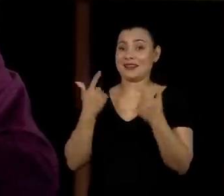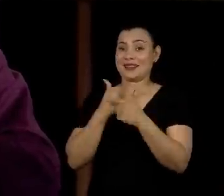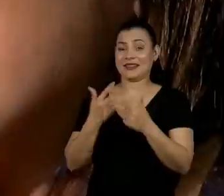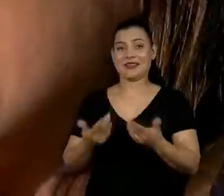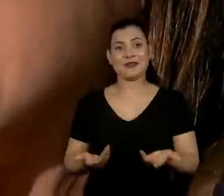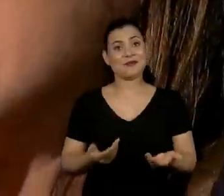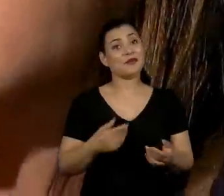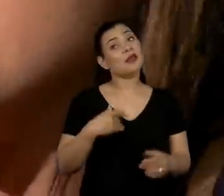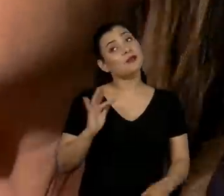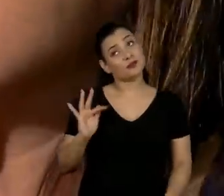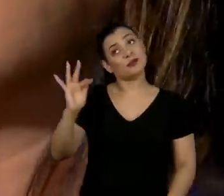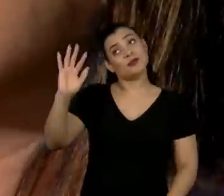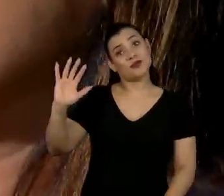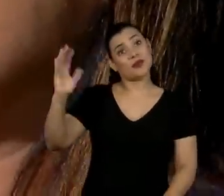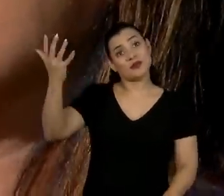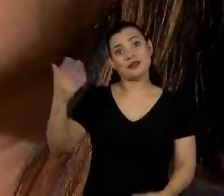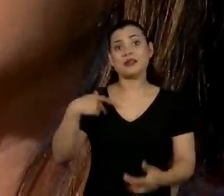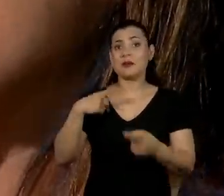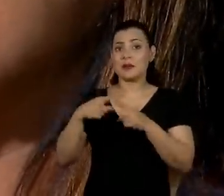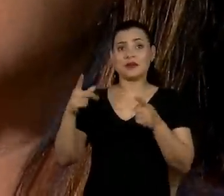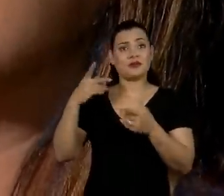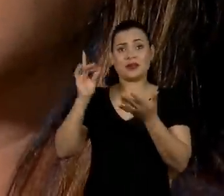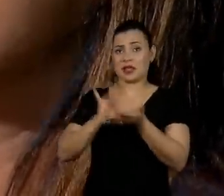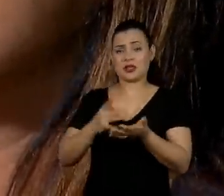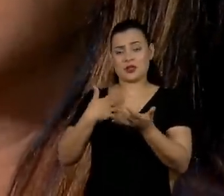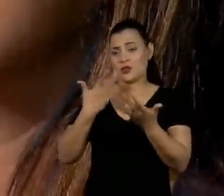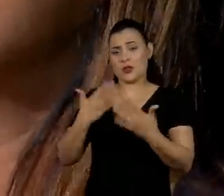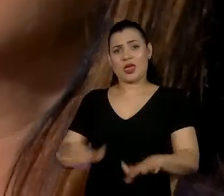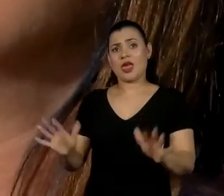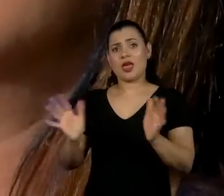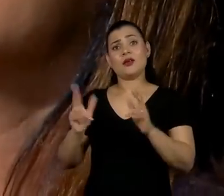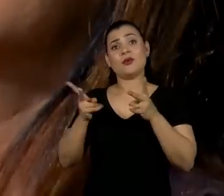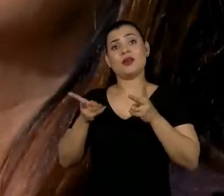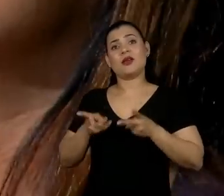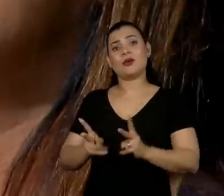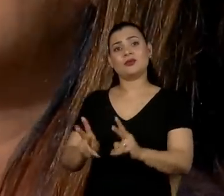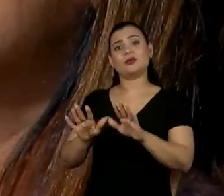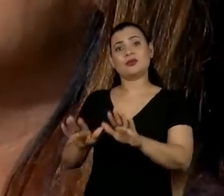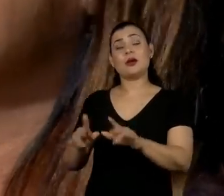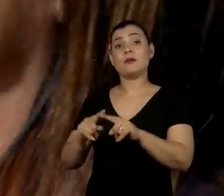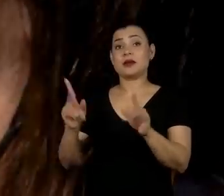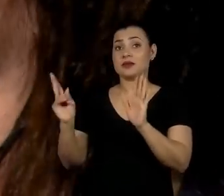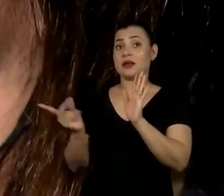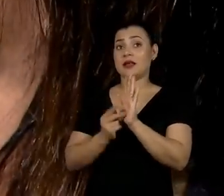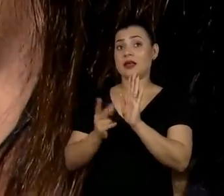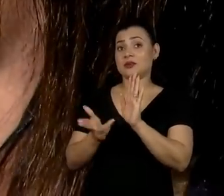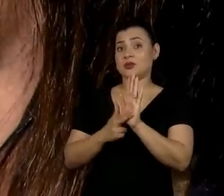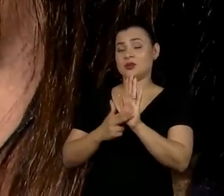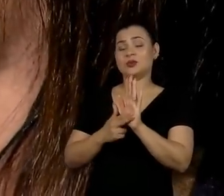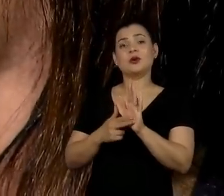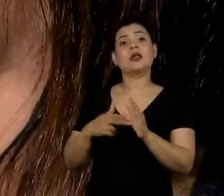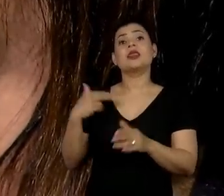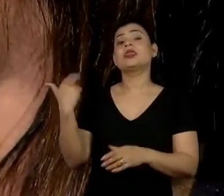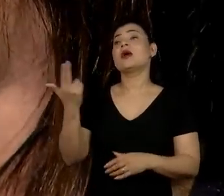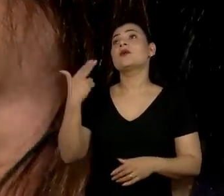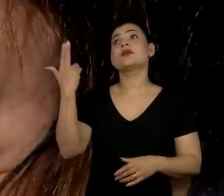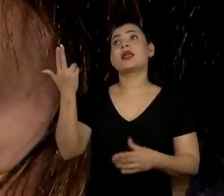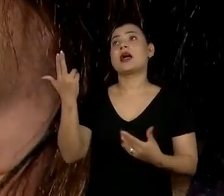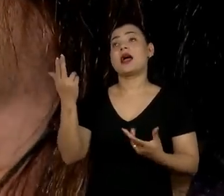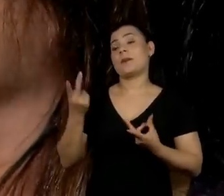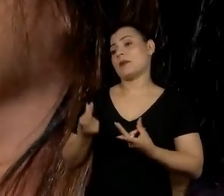um dia vai né mas eu nem gostaria eu gostaria de mas eu falo não dá para a gente